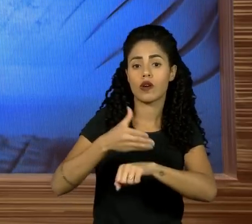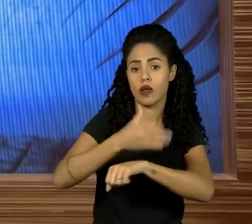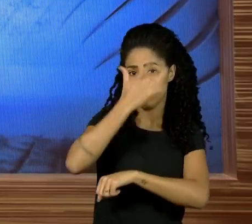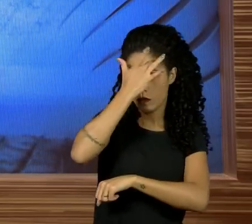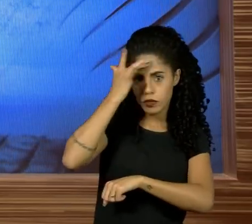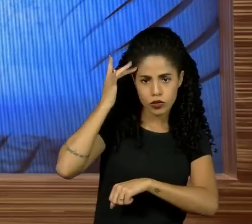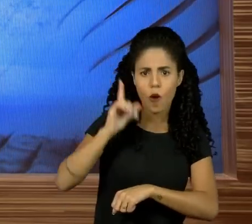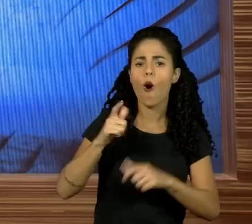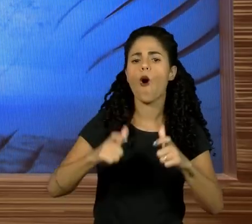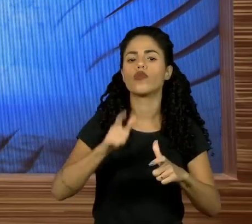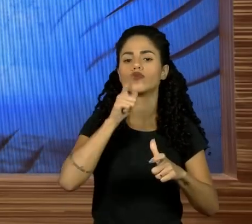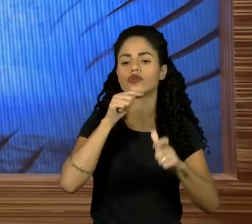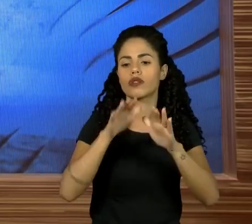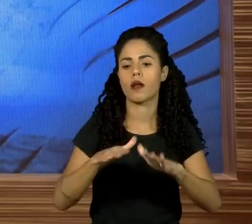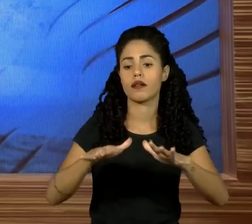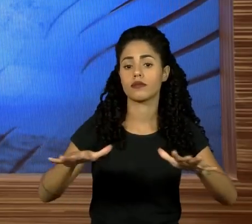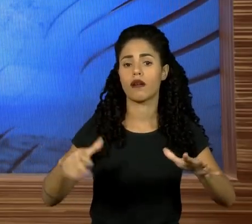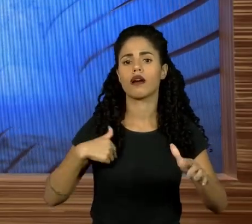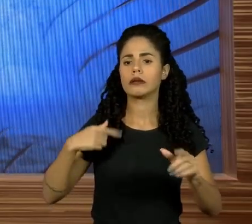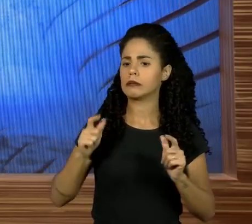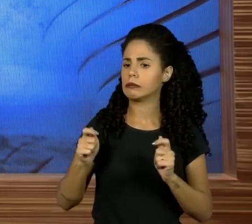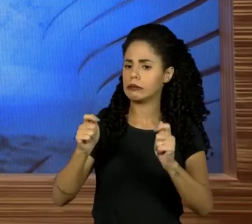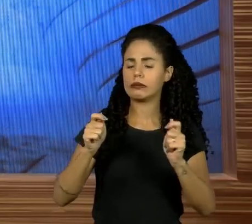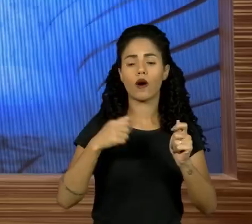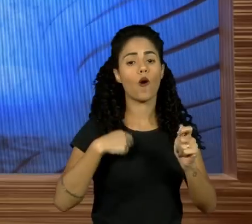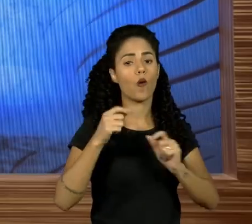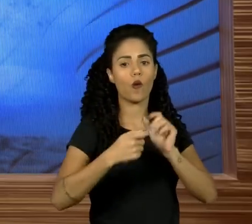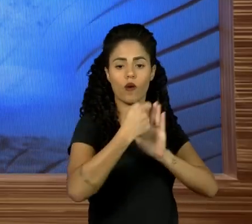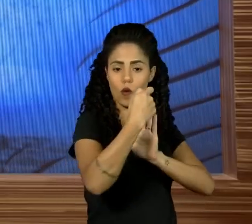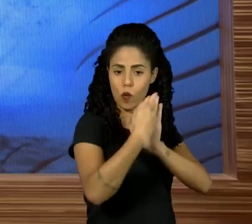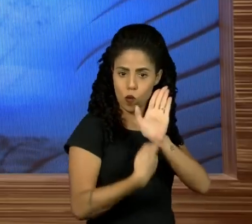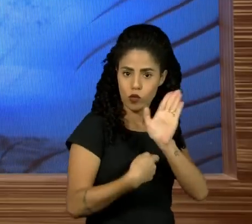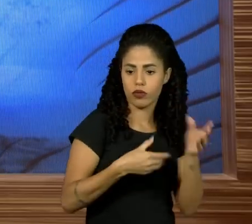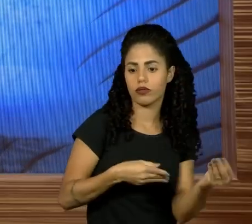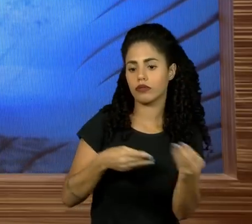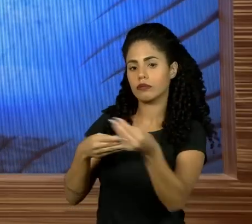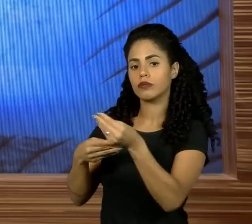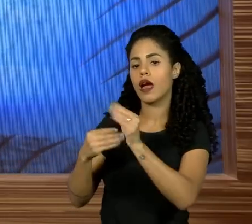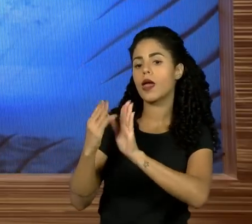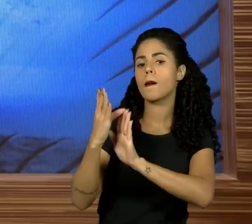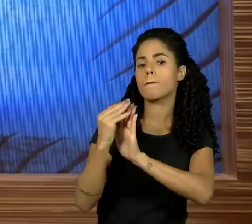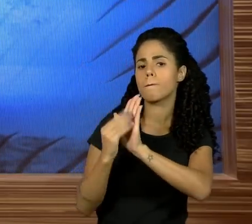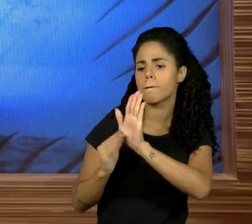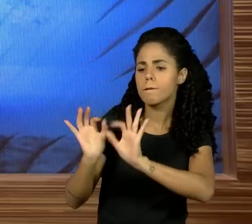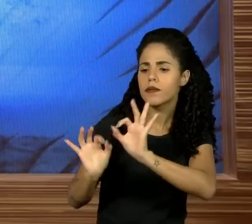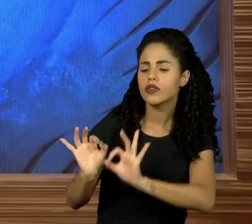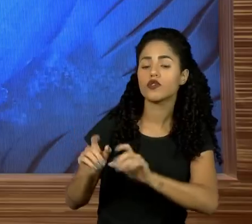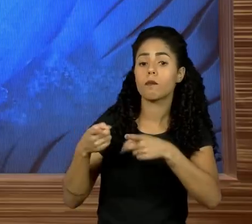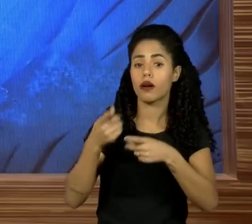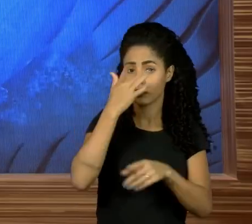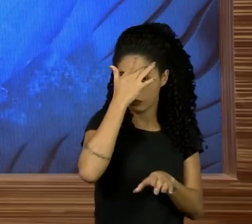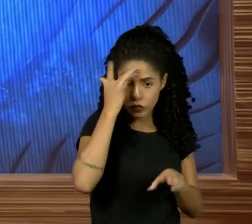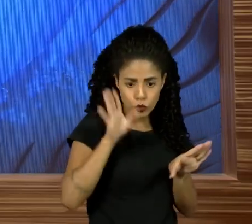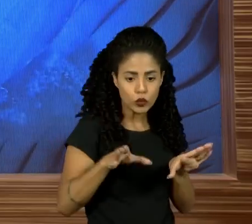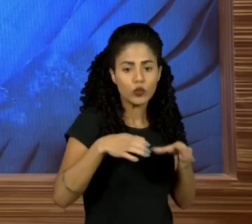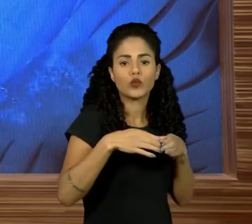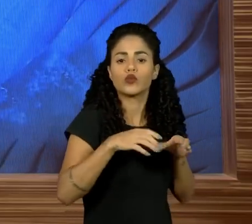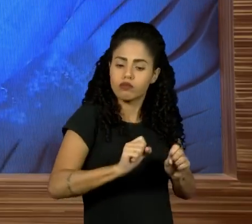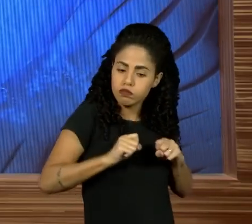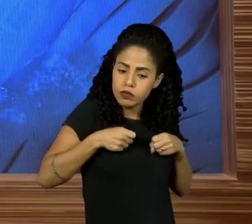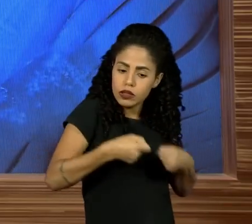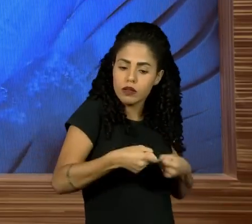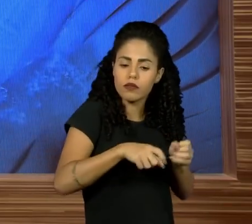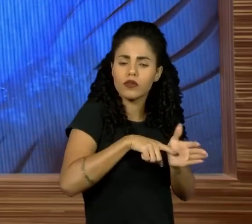banhistas às praias. Depois dos protestos, o texto chegou a ser alterado, mas, segundo ambientalistas e